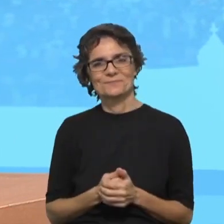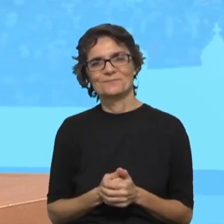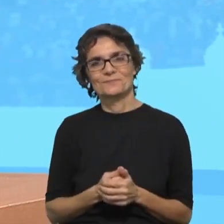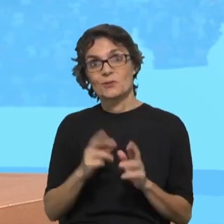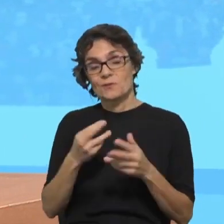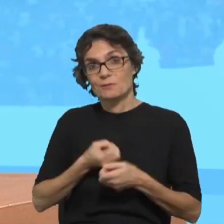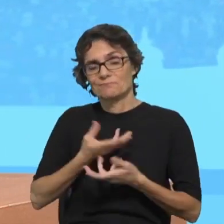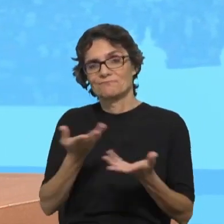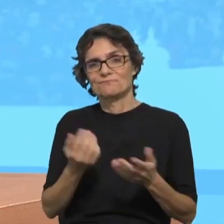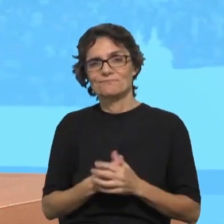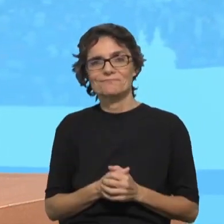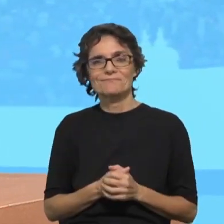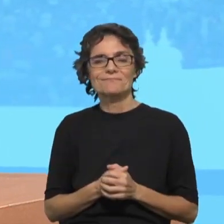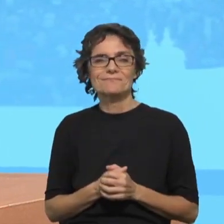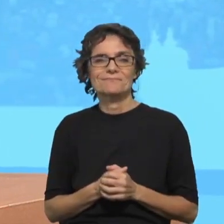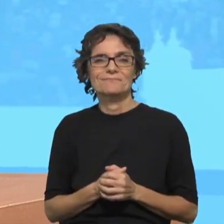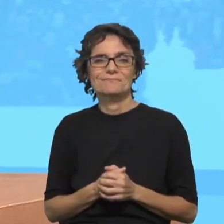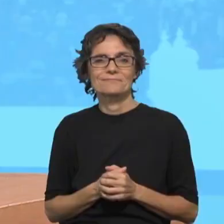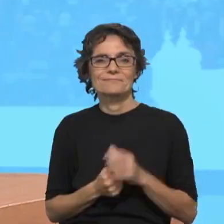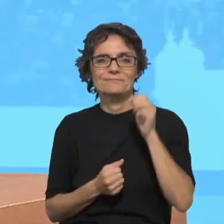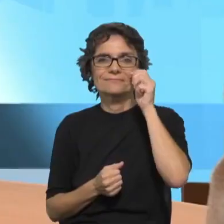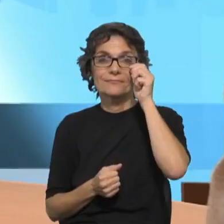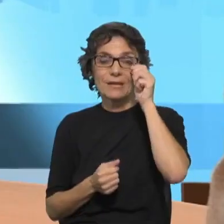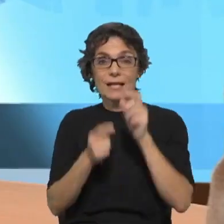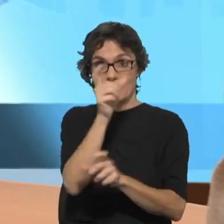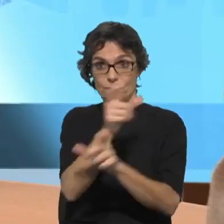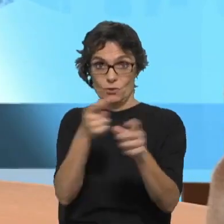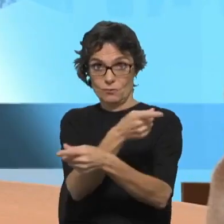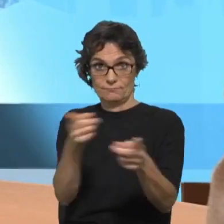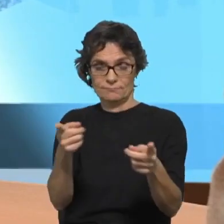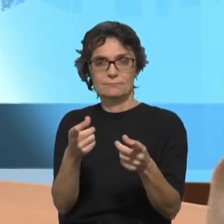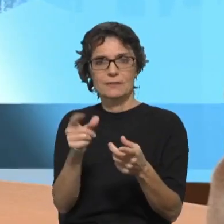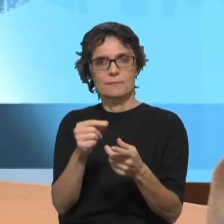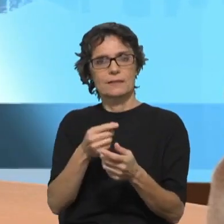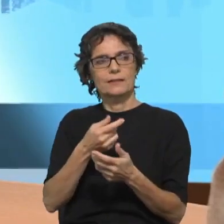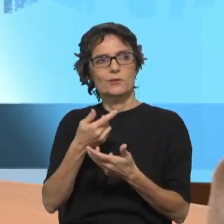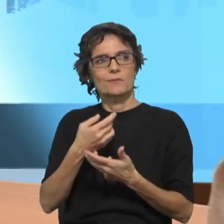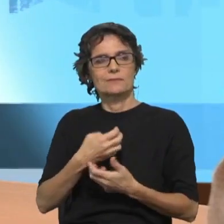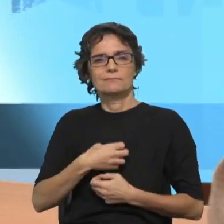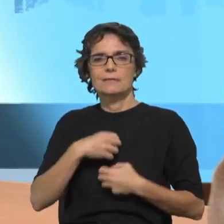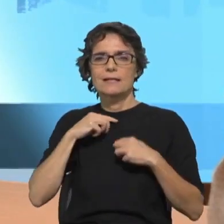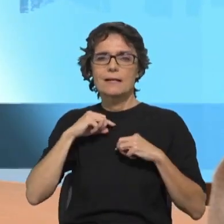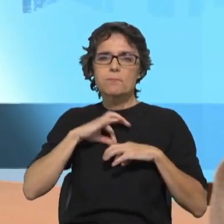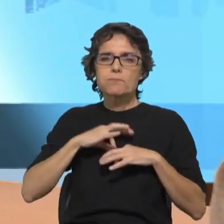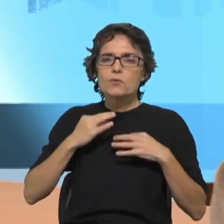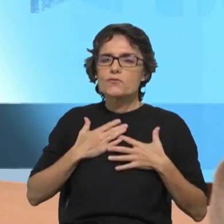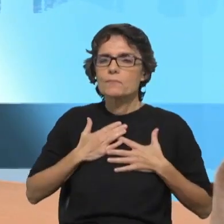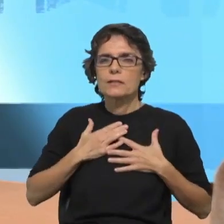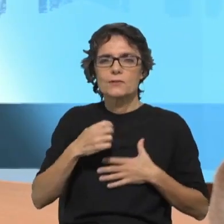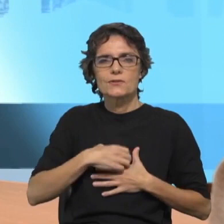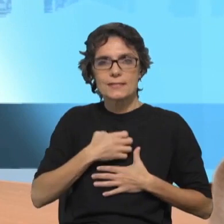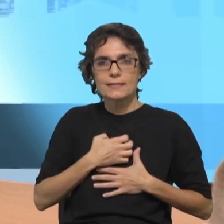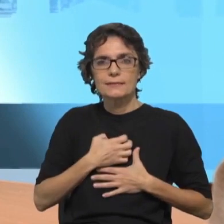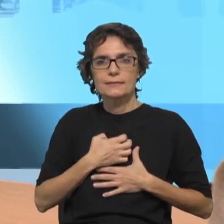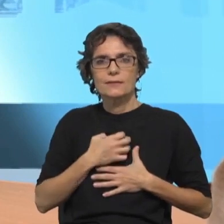transmitir. E todos eles trazem uma vivência de espiritualidade, de fé, cada um à sua maneira, na